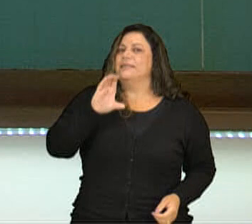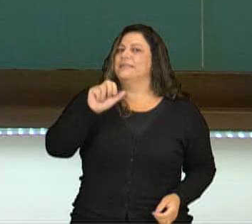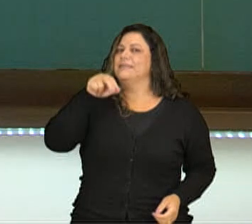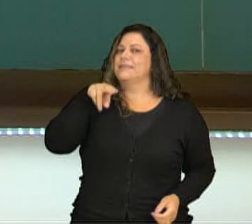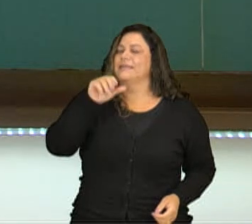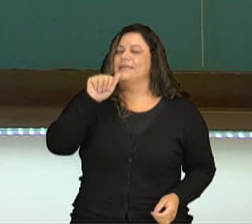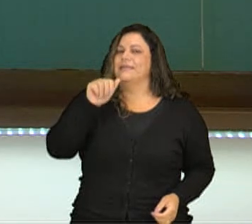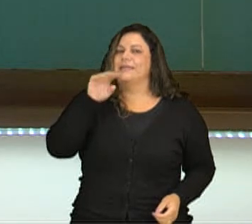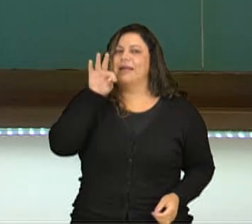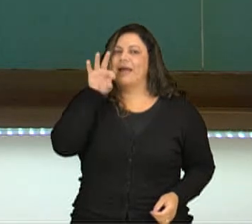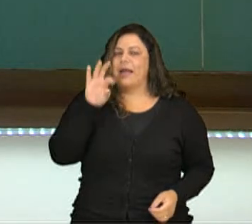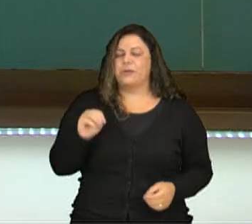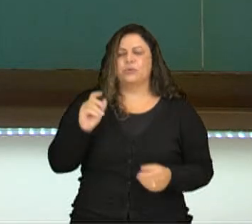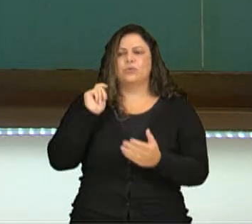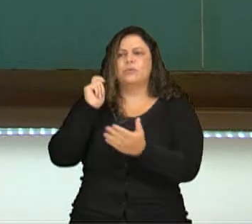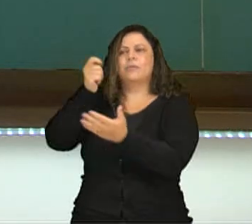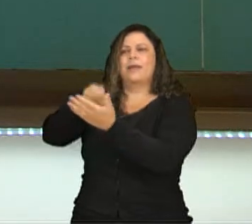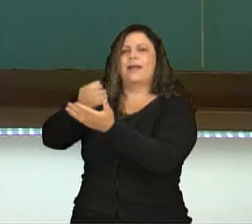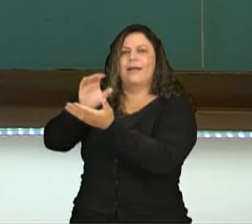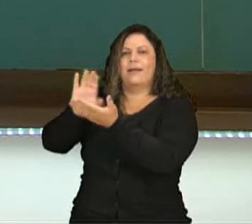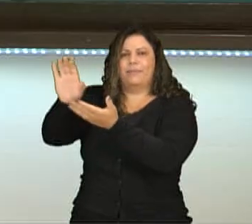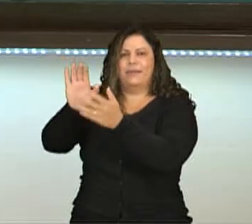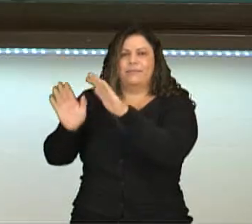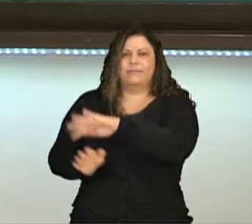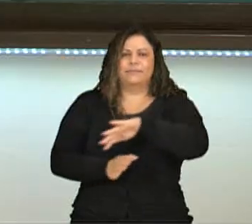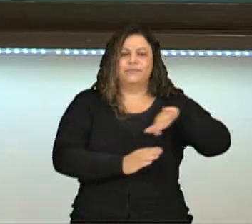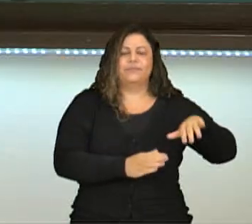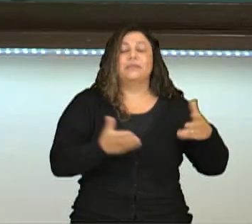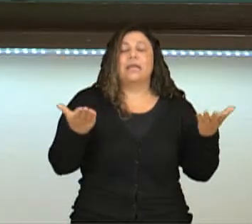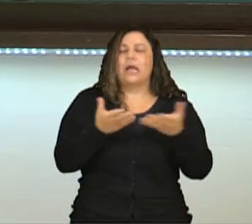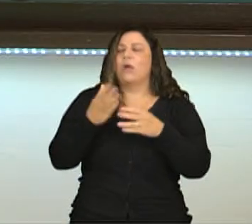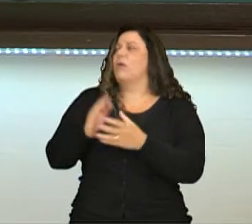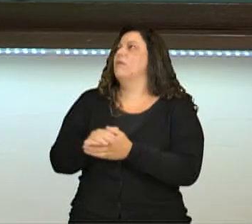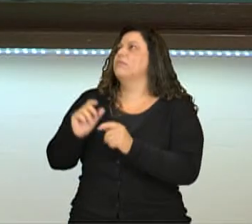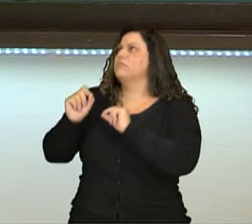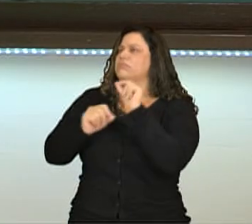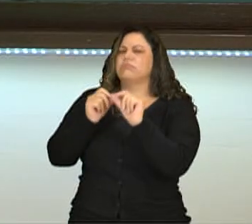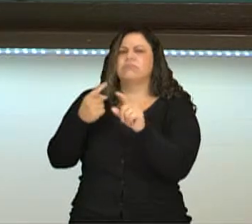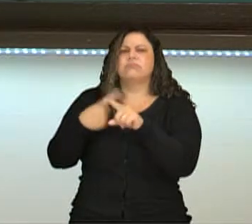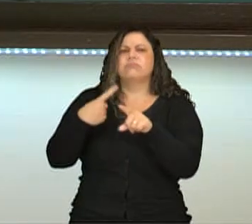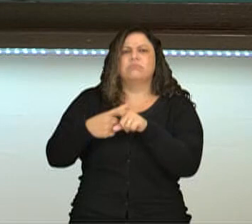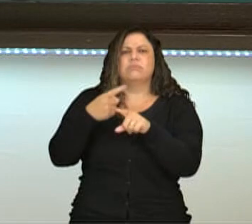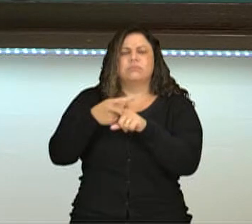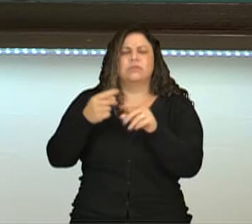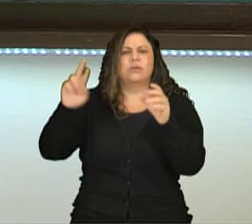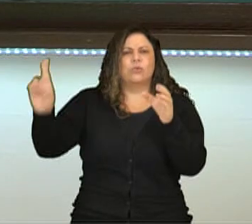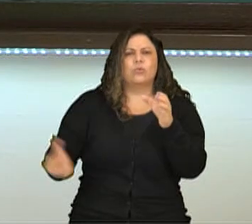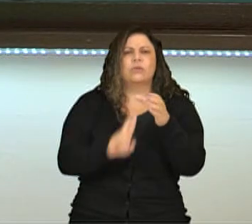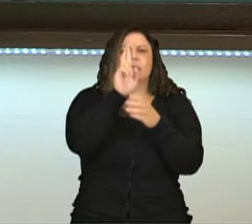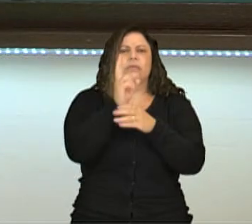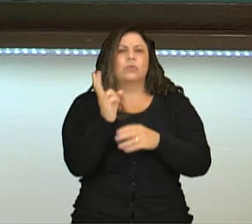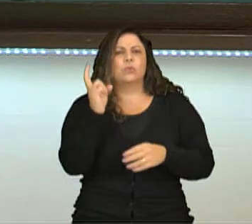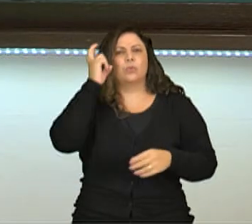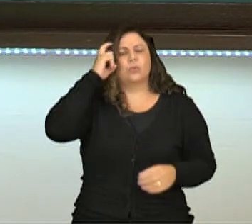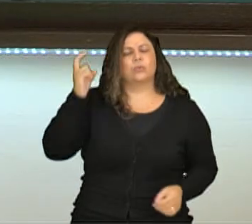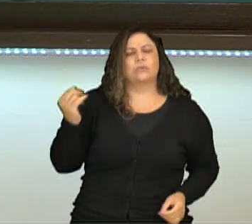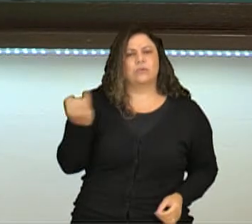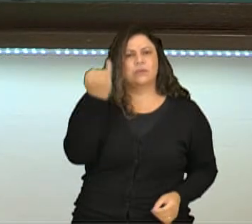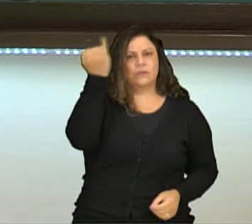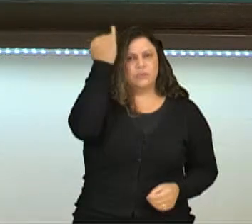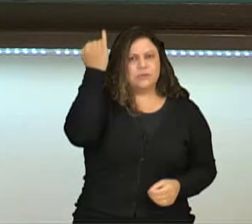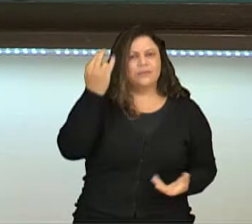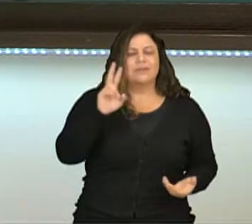isso. Técnicas do Renascimento. Por que o Renascimento cultural é importante? Porque ele vai usar esse